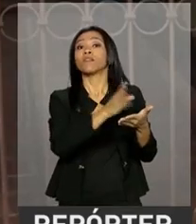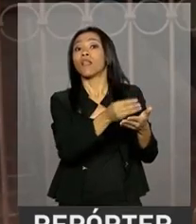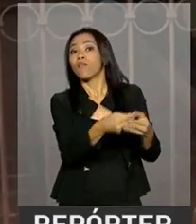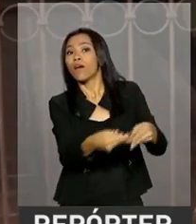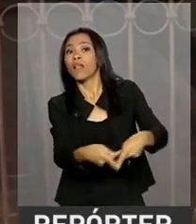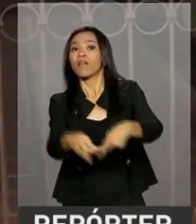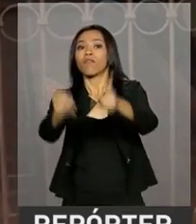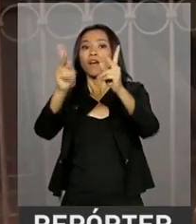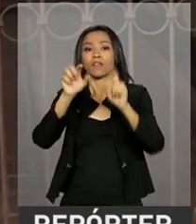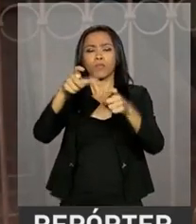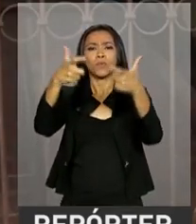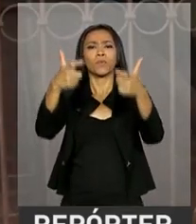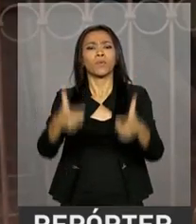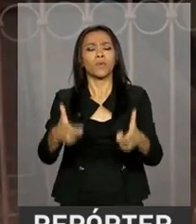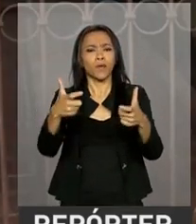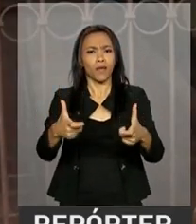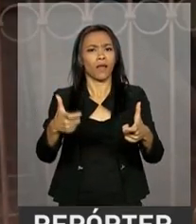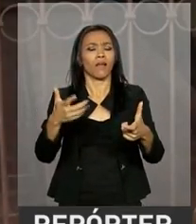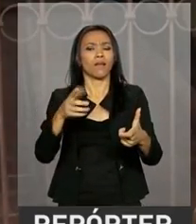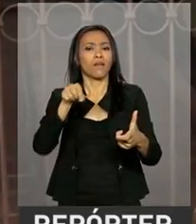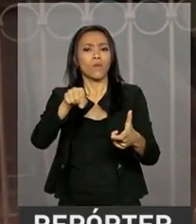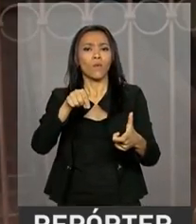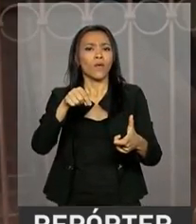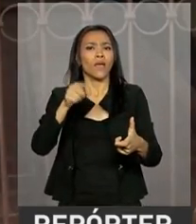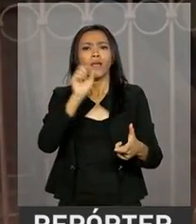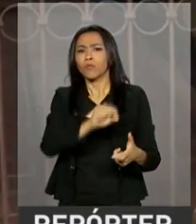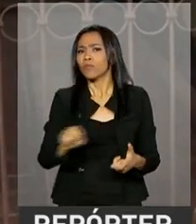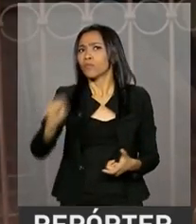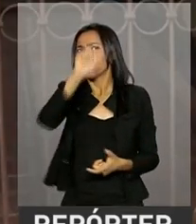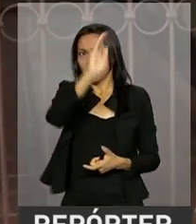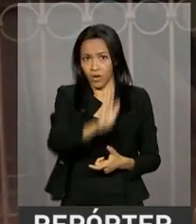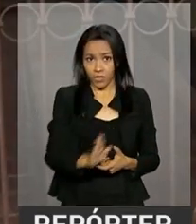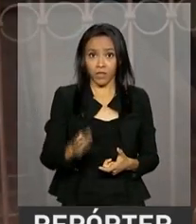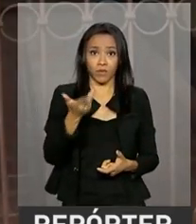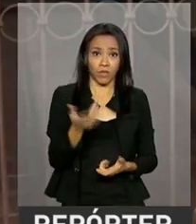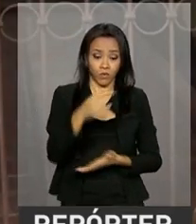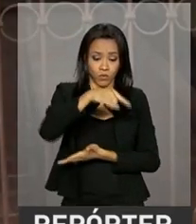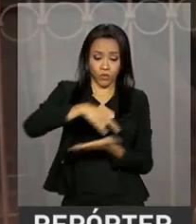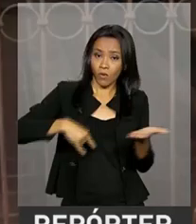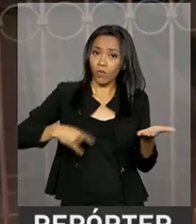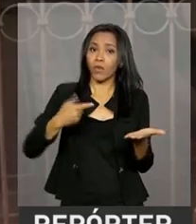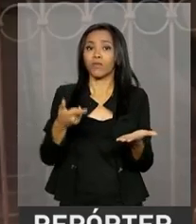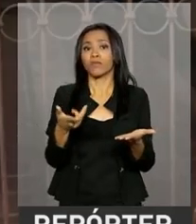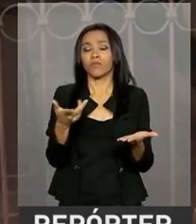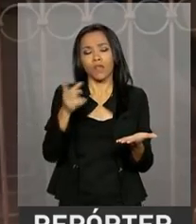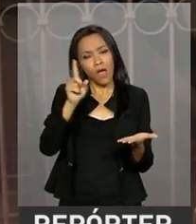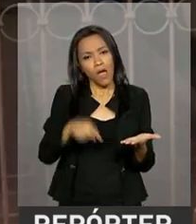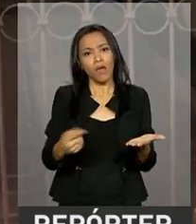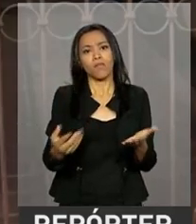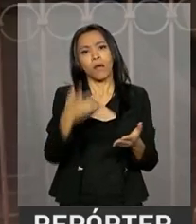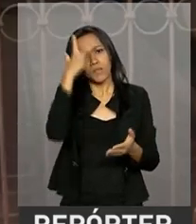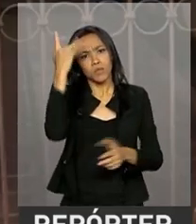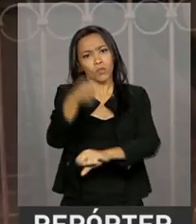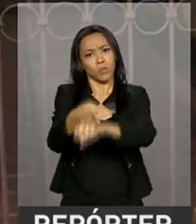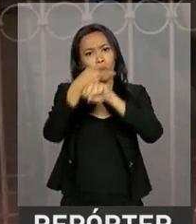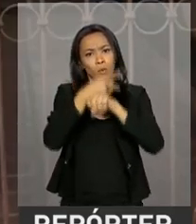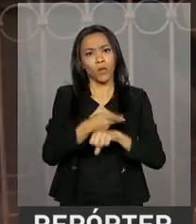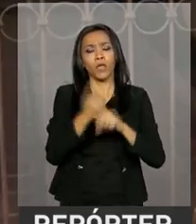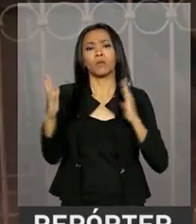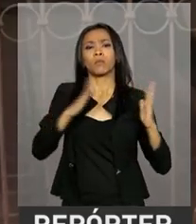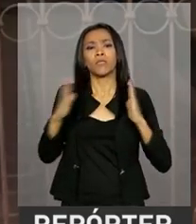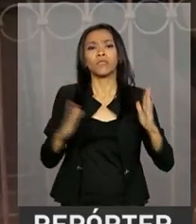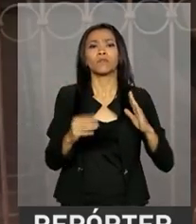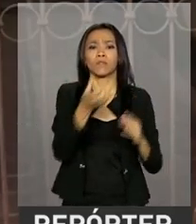de achados e perdidos o serviço funciona em todo o brasil como ficam à disposição para serem retirados pelo período de 60